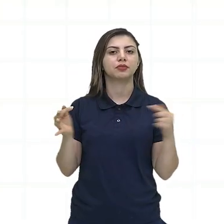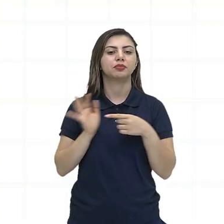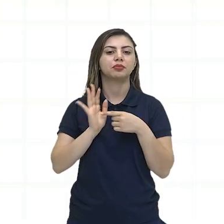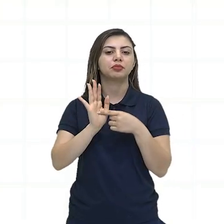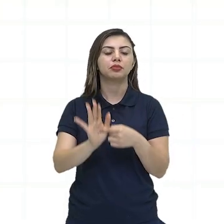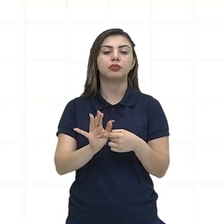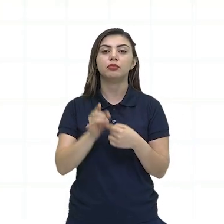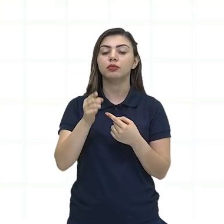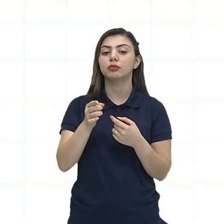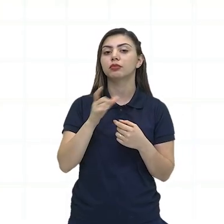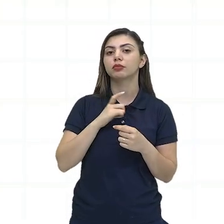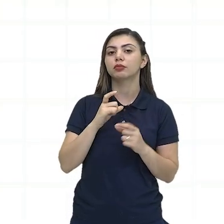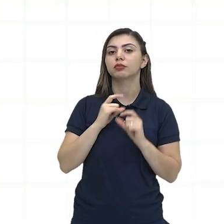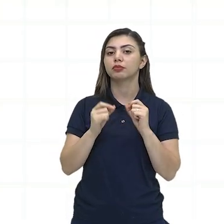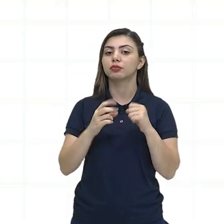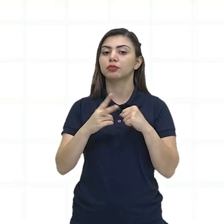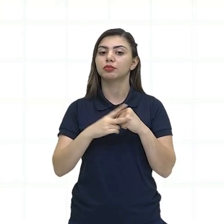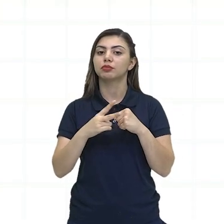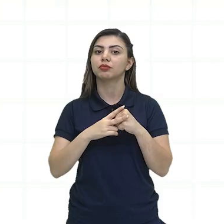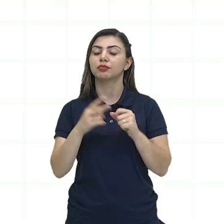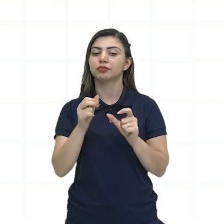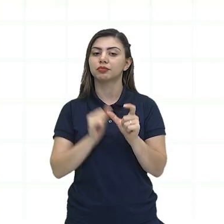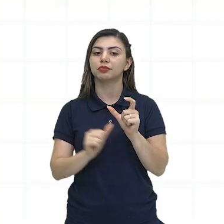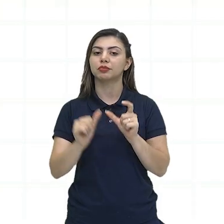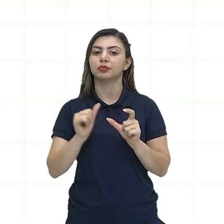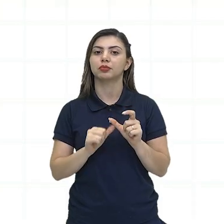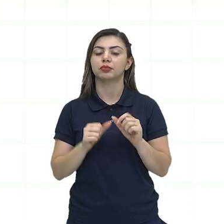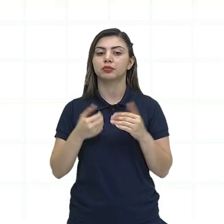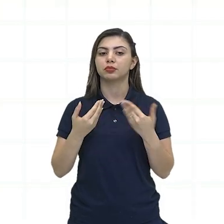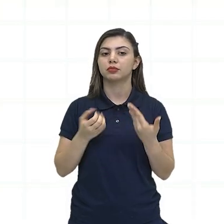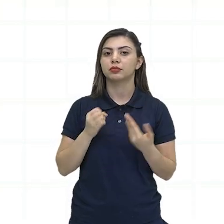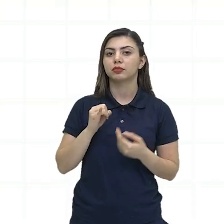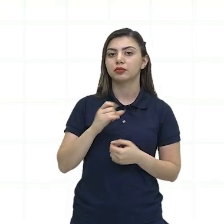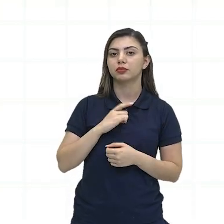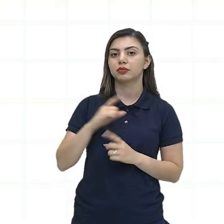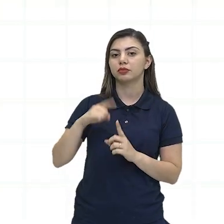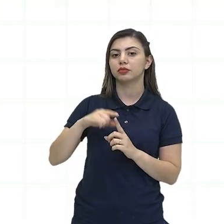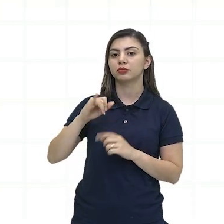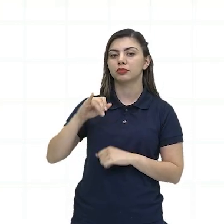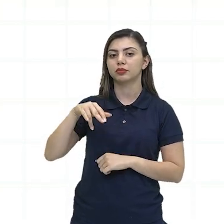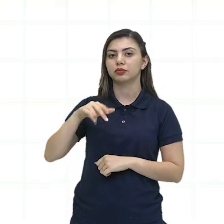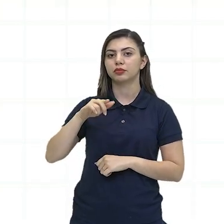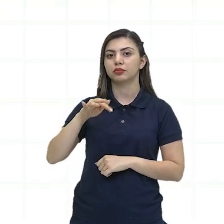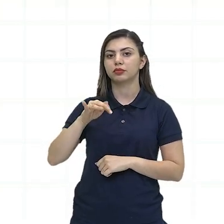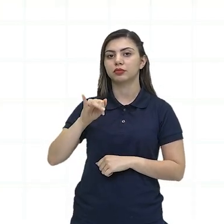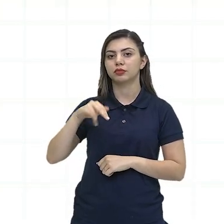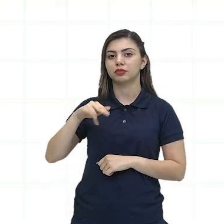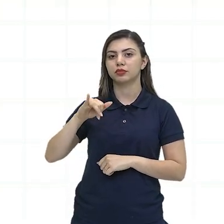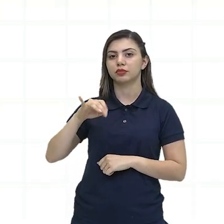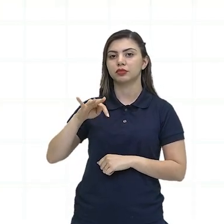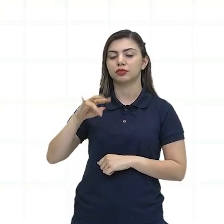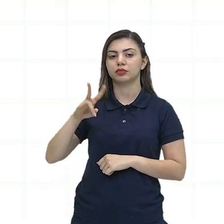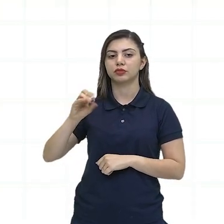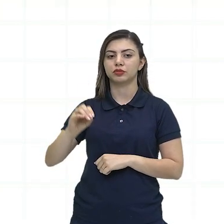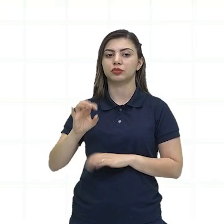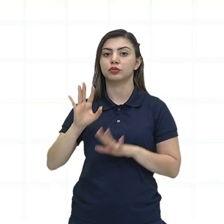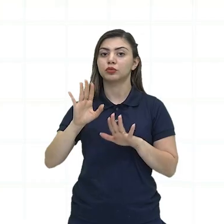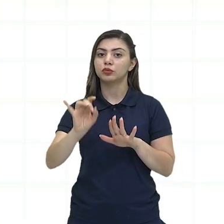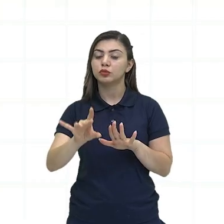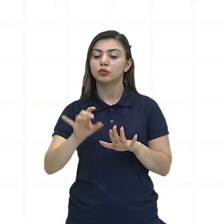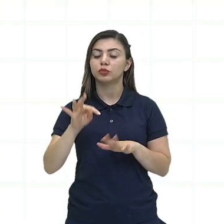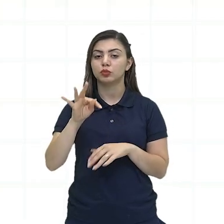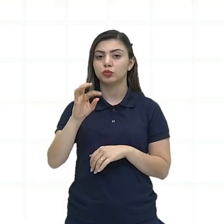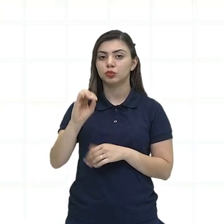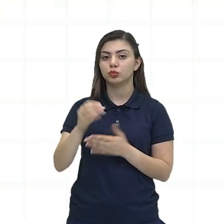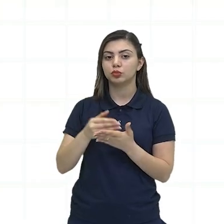flexiona, né? Quando ele está no infinitivo, ele vem só o to e o nome dele, to run, to write, to cook. Mas quando ele